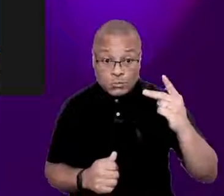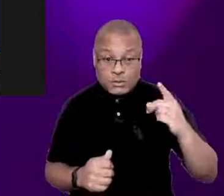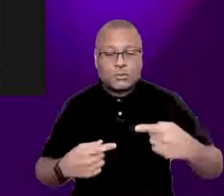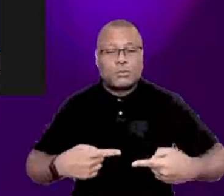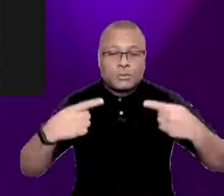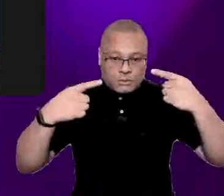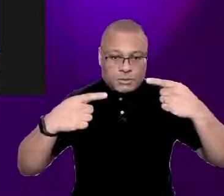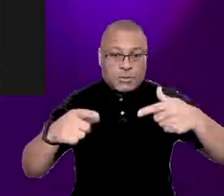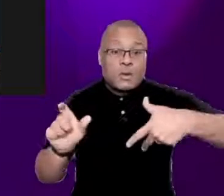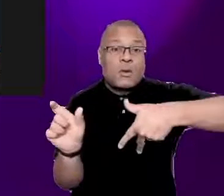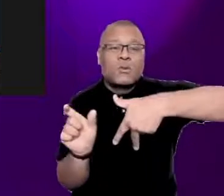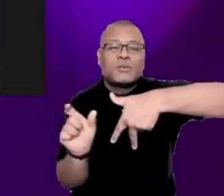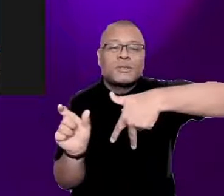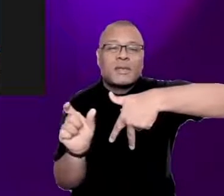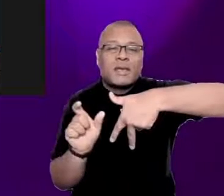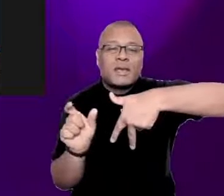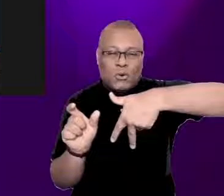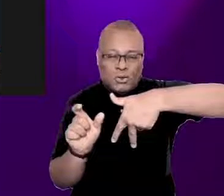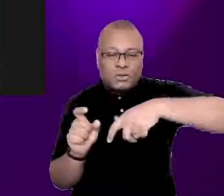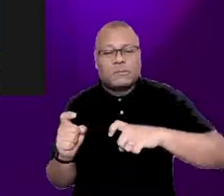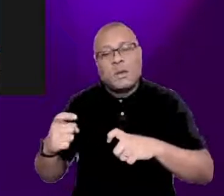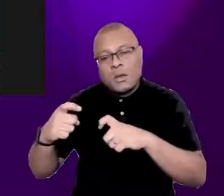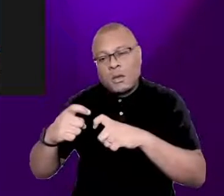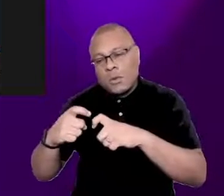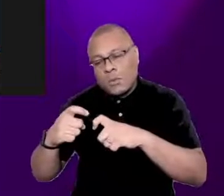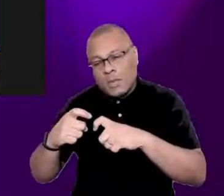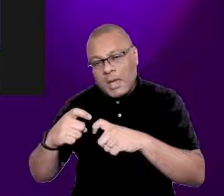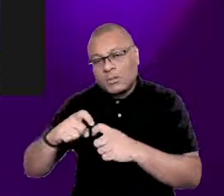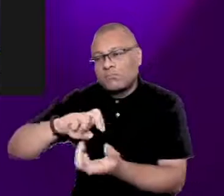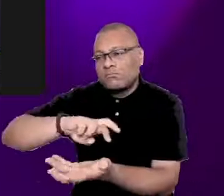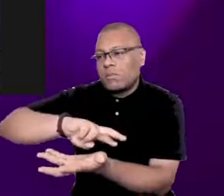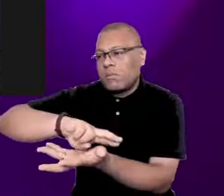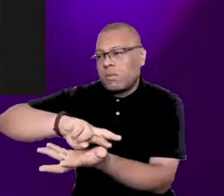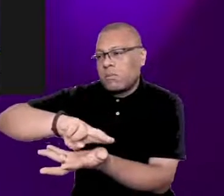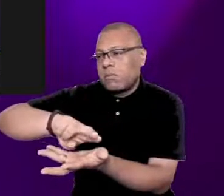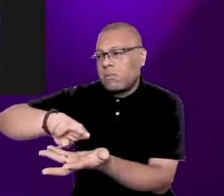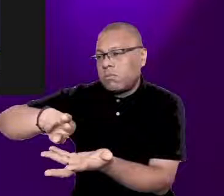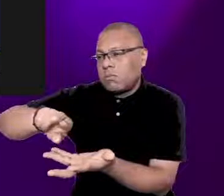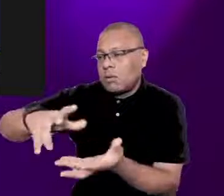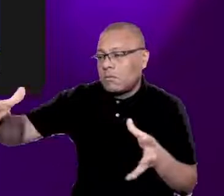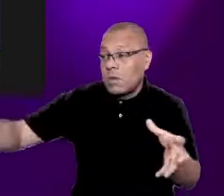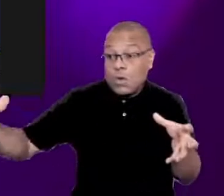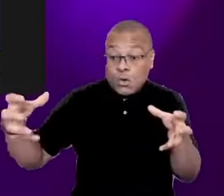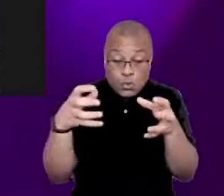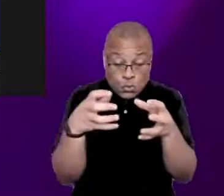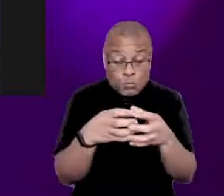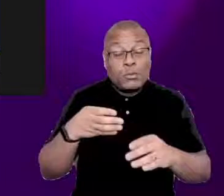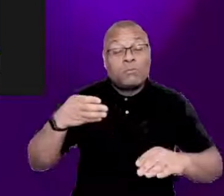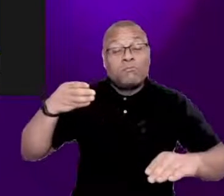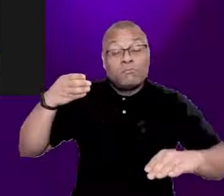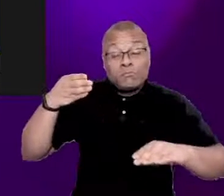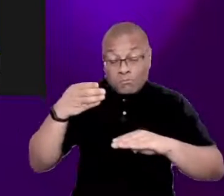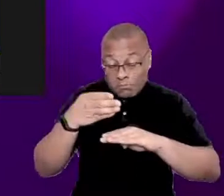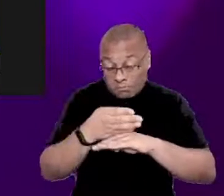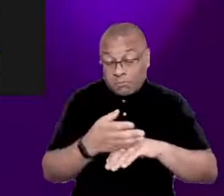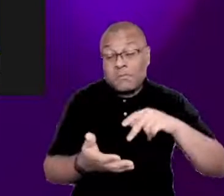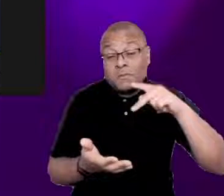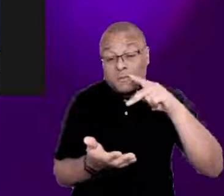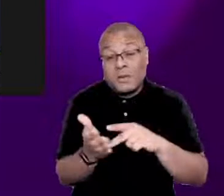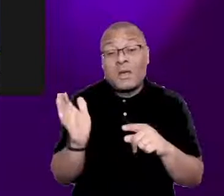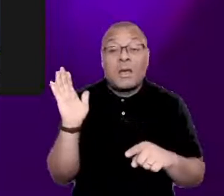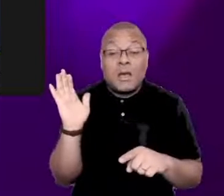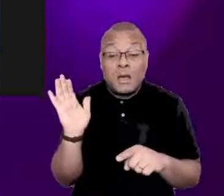os stakeholders. Como é que eu trago os médicos e o time multiprofissional a bordo para que eles participem e, de fato,